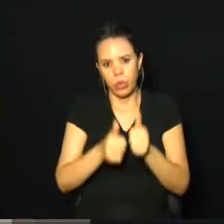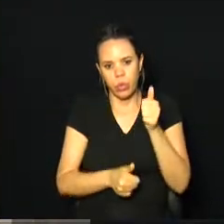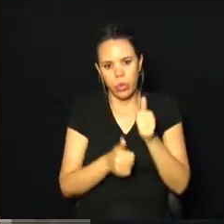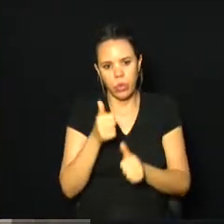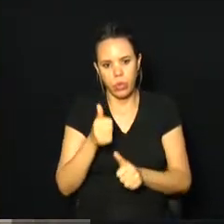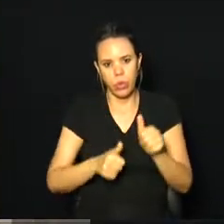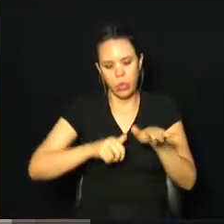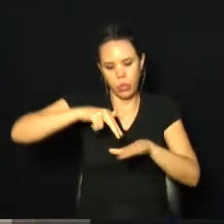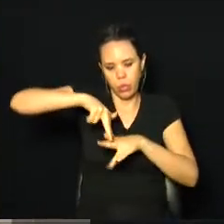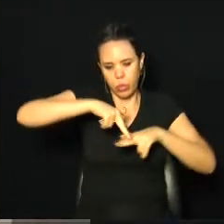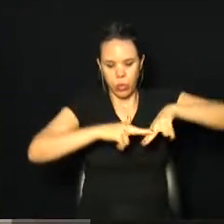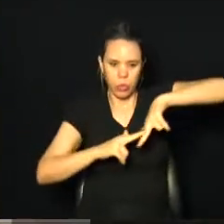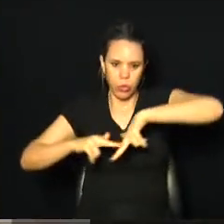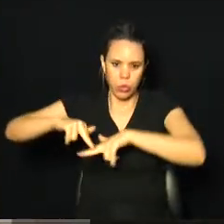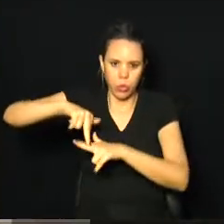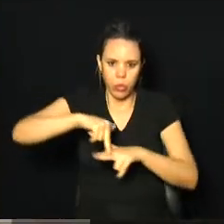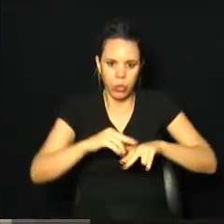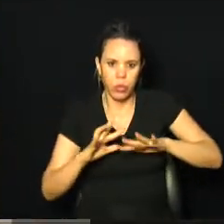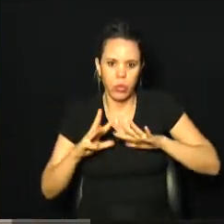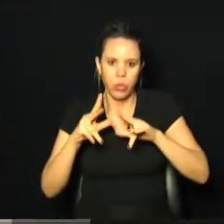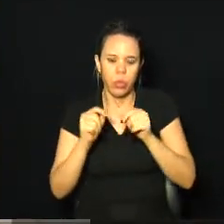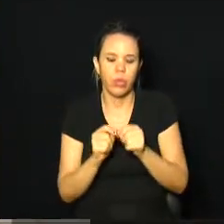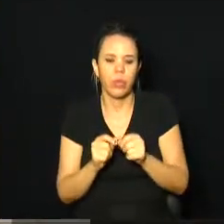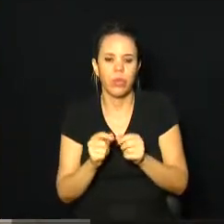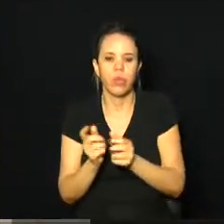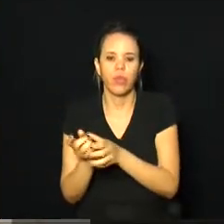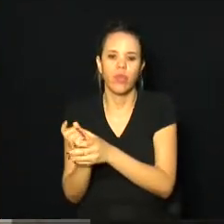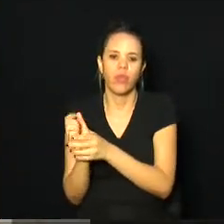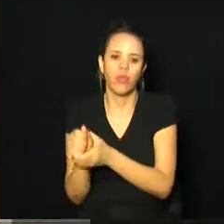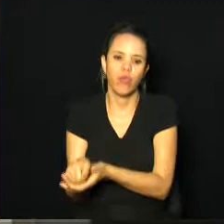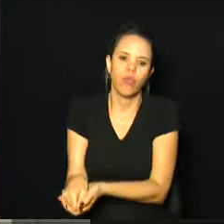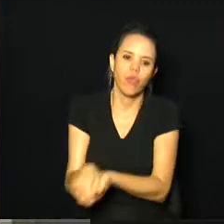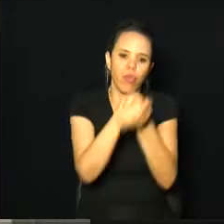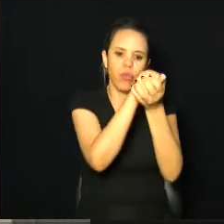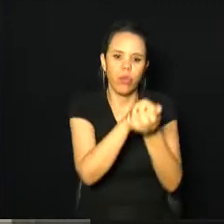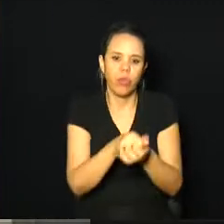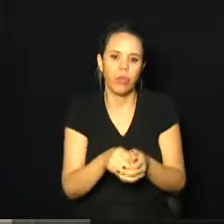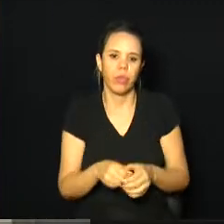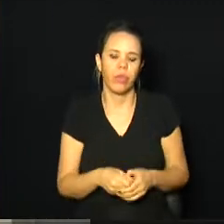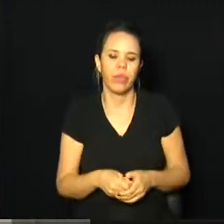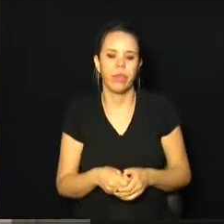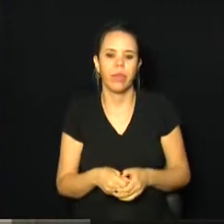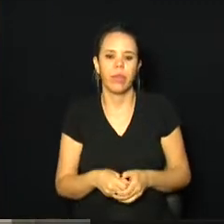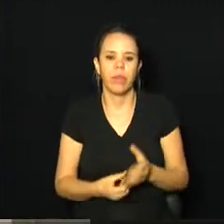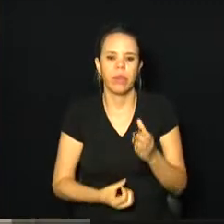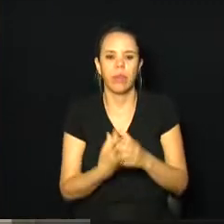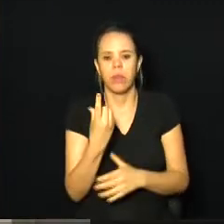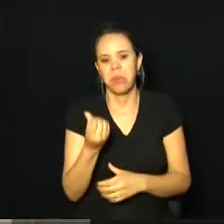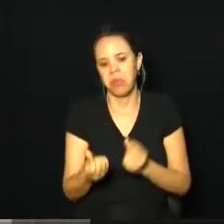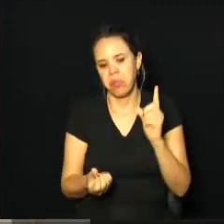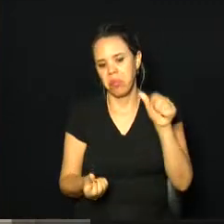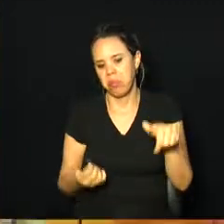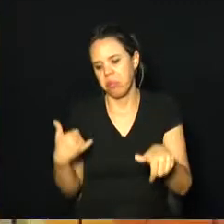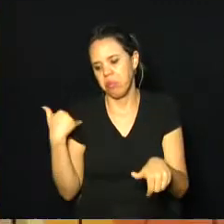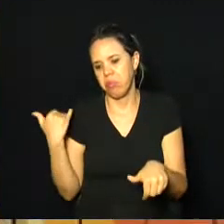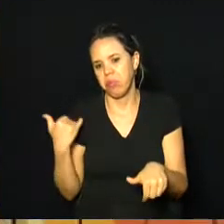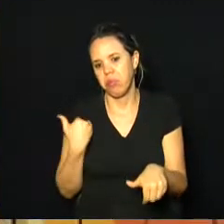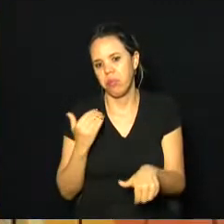andava de skate, fazia tudo. O vôlei foi aparecer, tipo, para 16 para 17 anos,